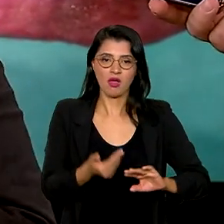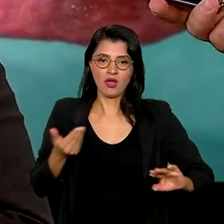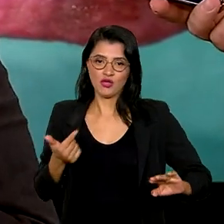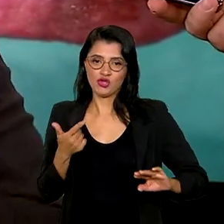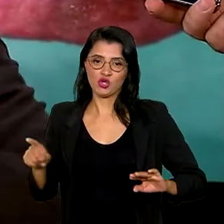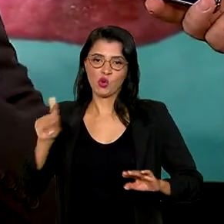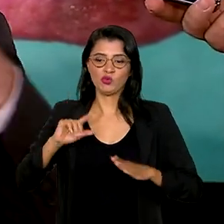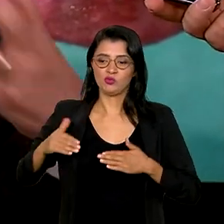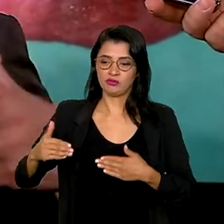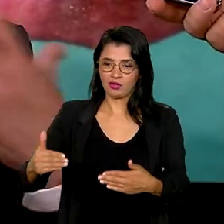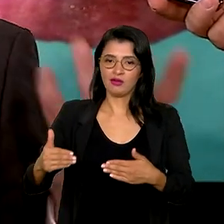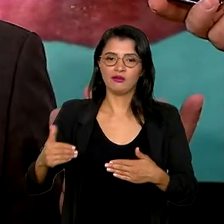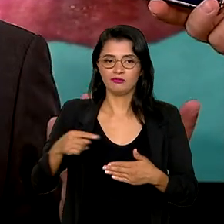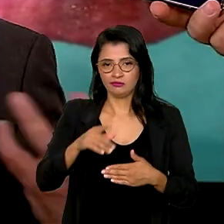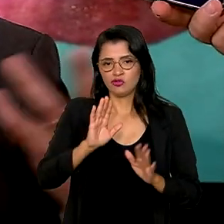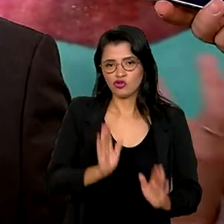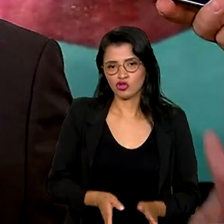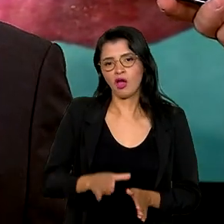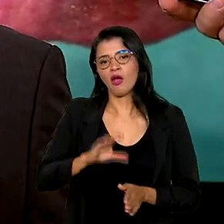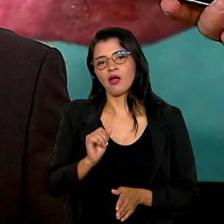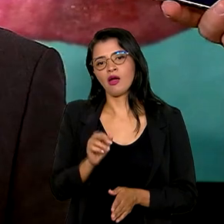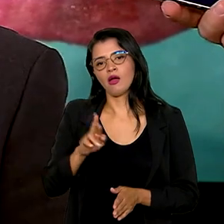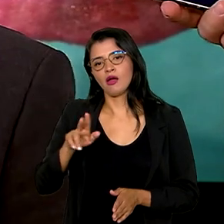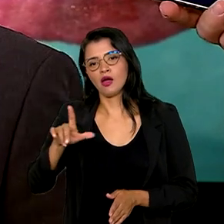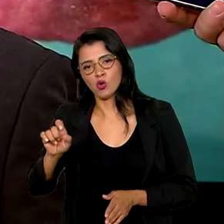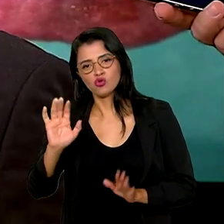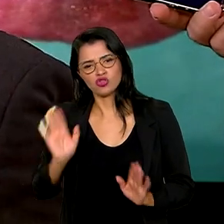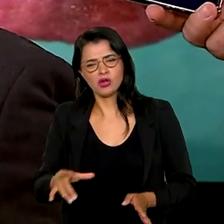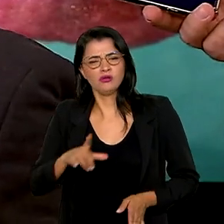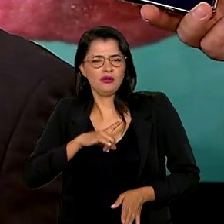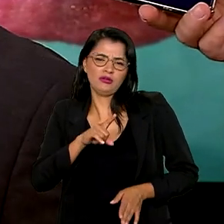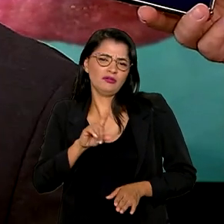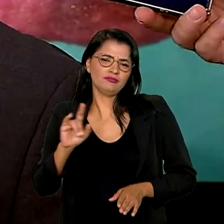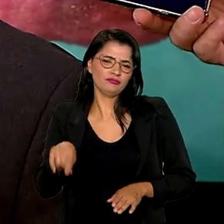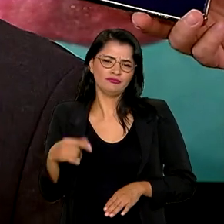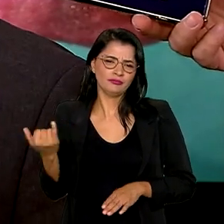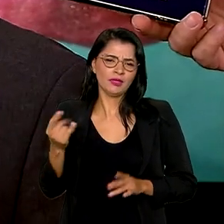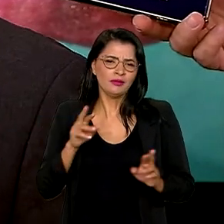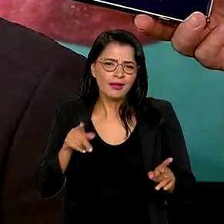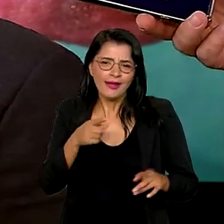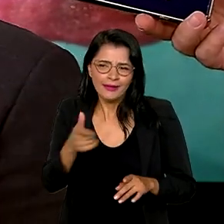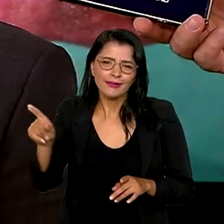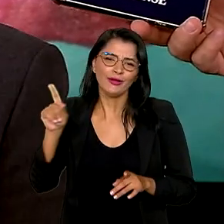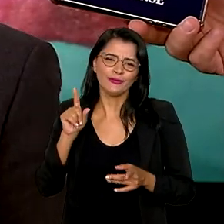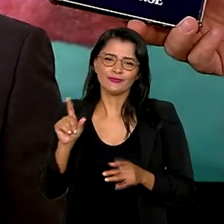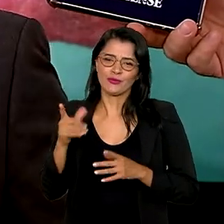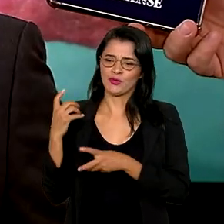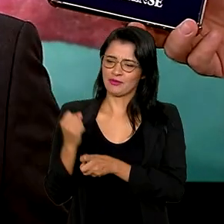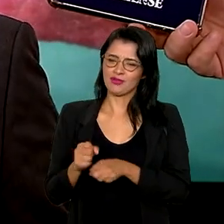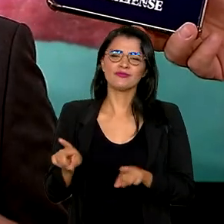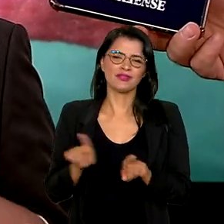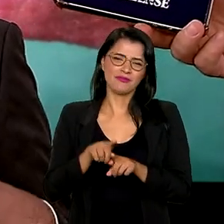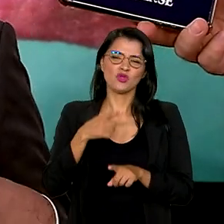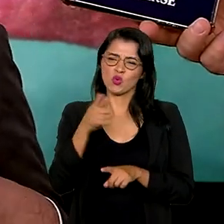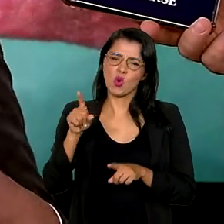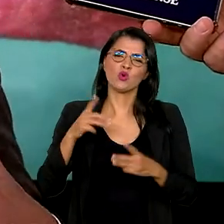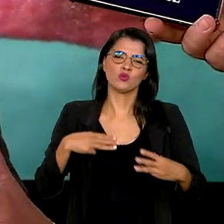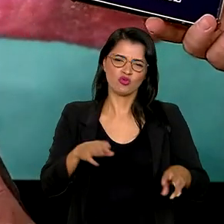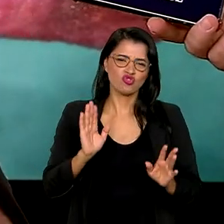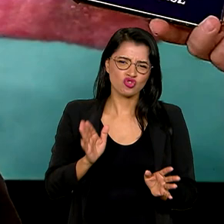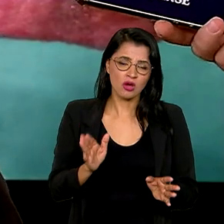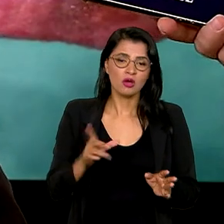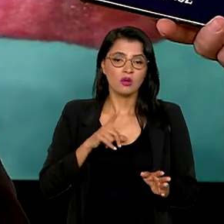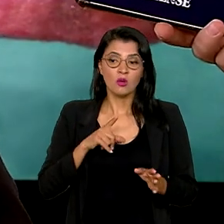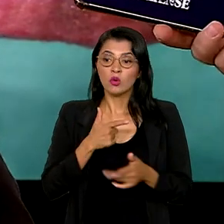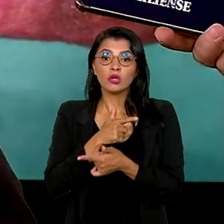outro Ministério os cargos já existem Então não é tão relevante o orçamento também já existe dentro do outro Ministério o que nós precisamos fazer é porque